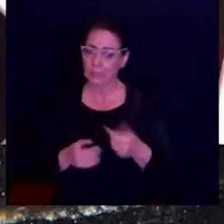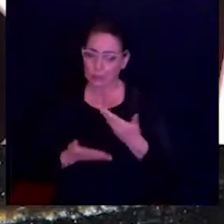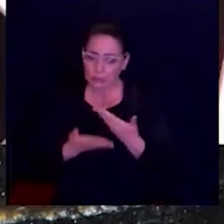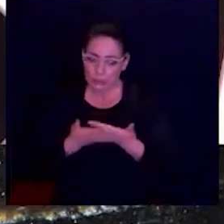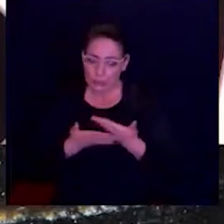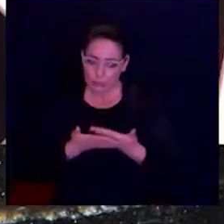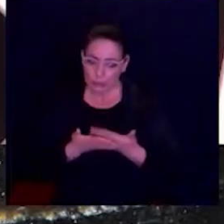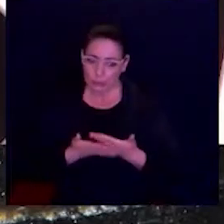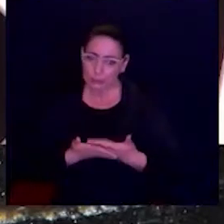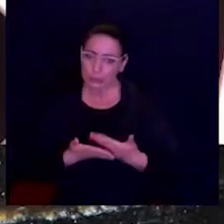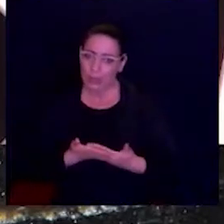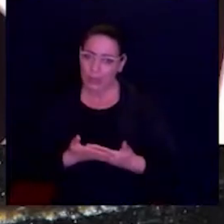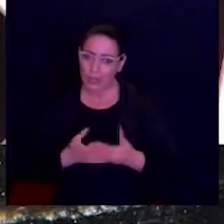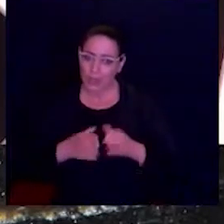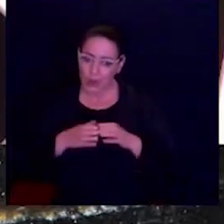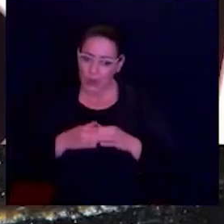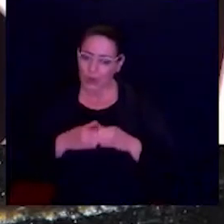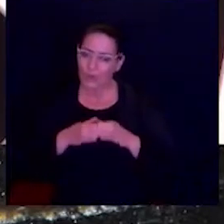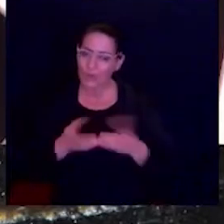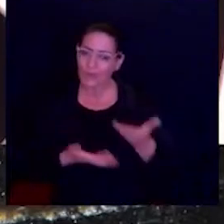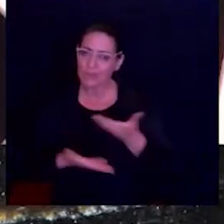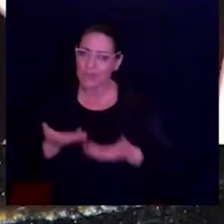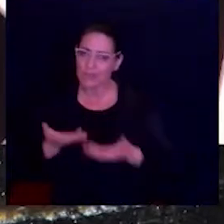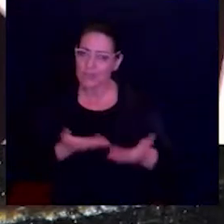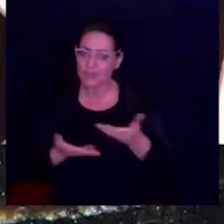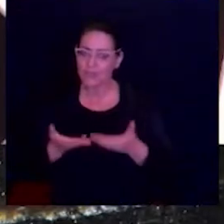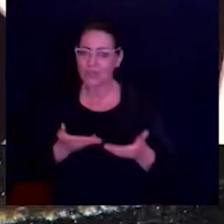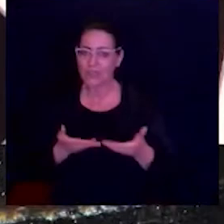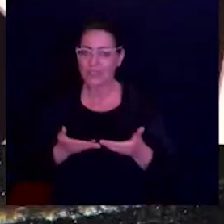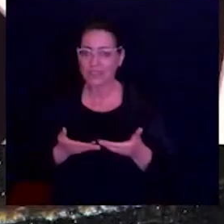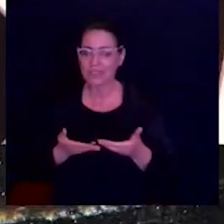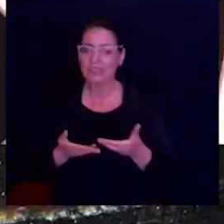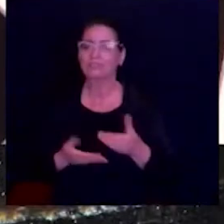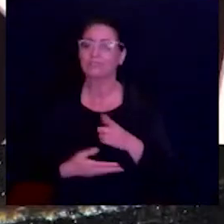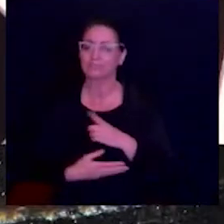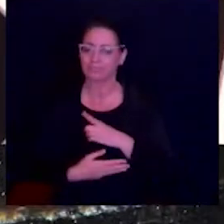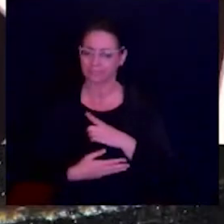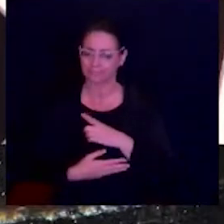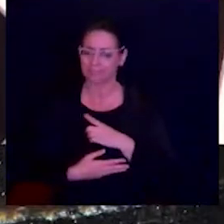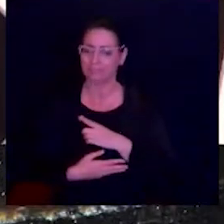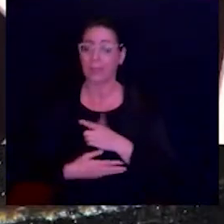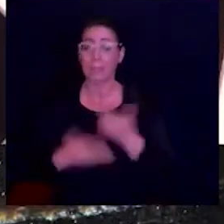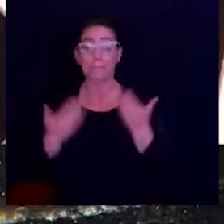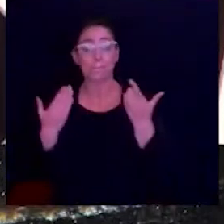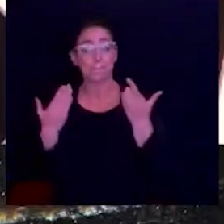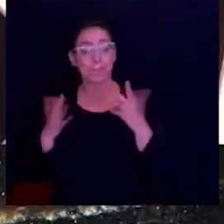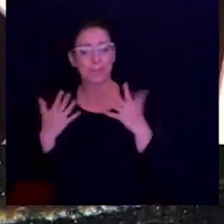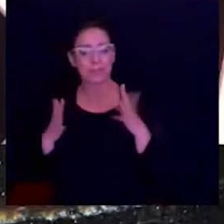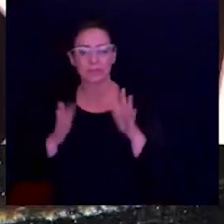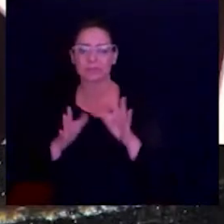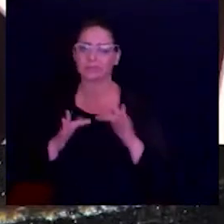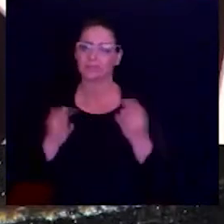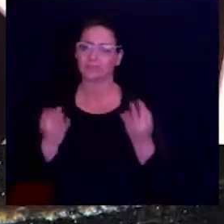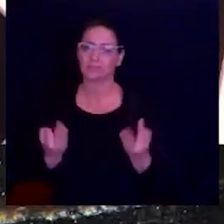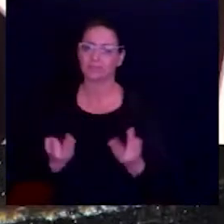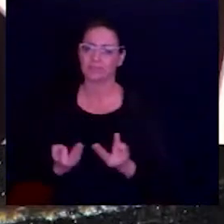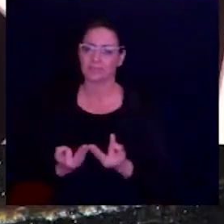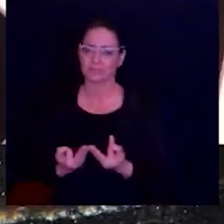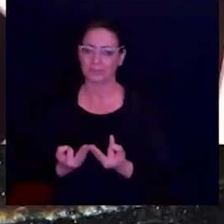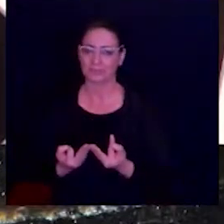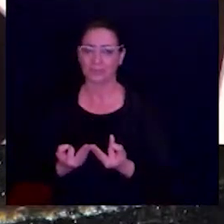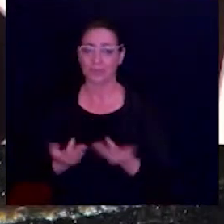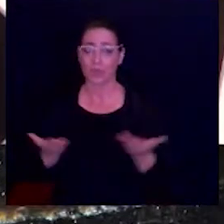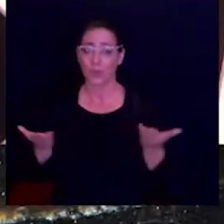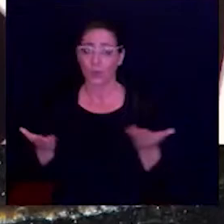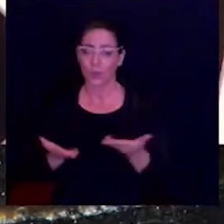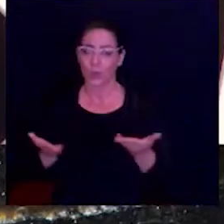estudo e de convivência, conciliar as duas coisas. Parabéns, queridas famílias, o título que